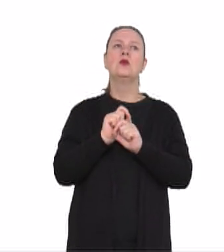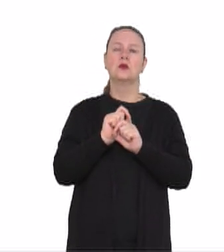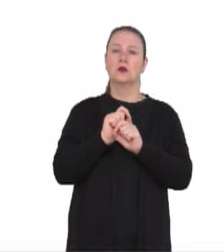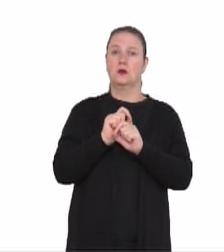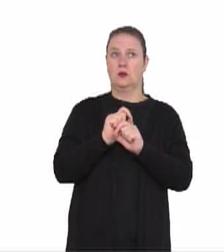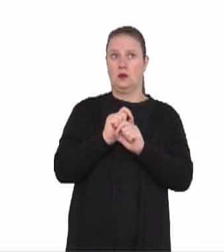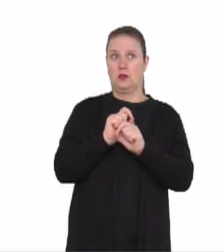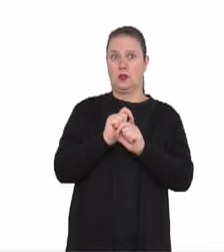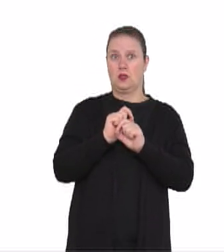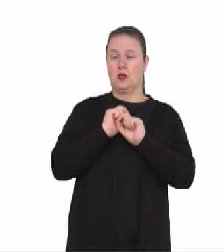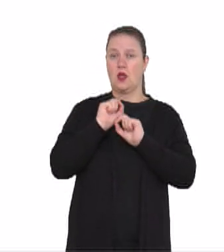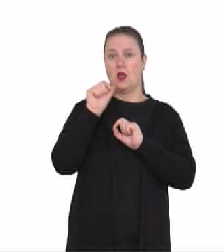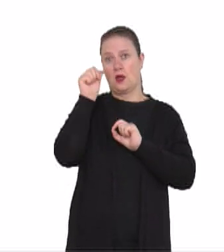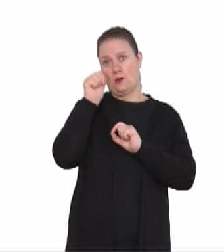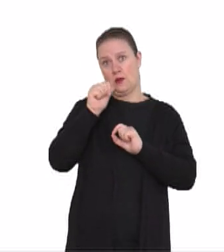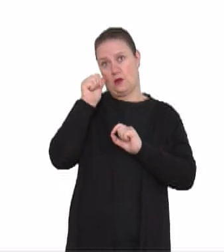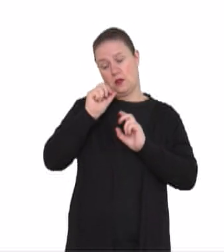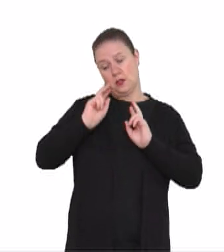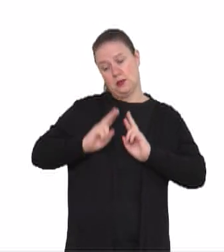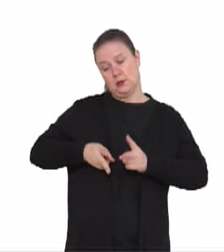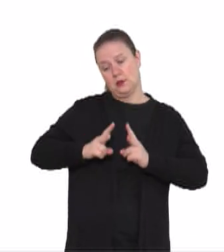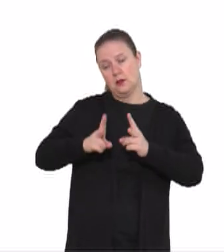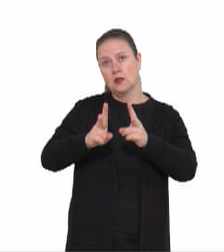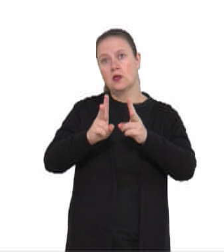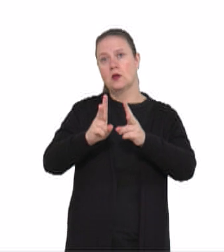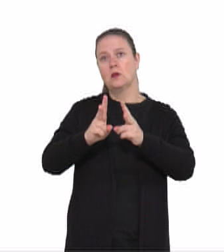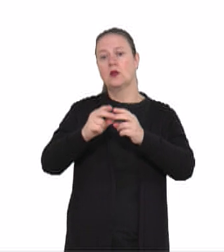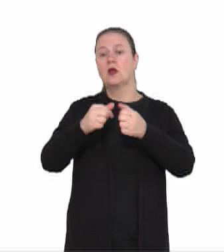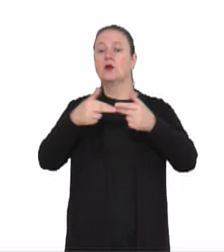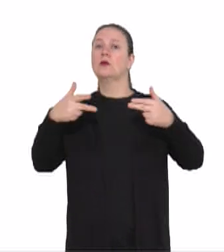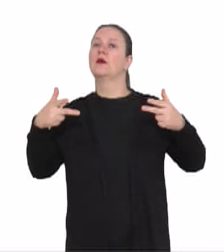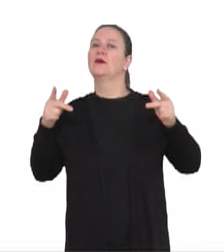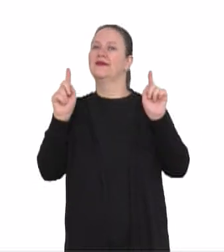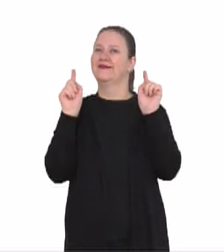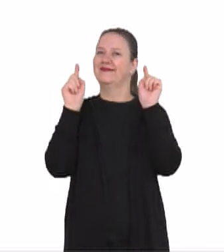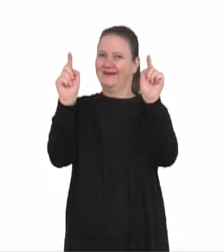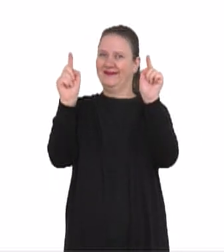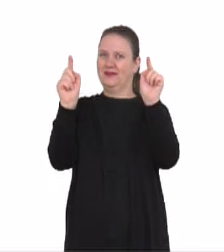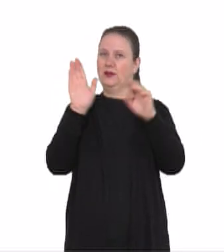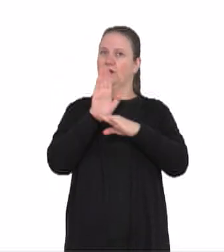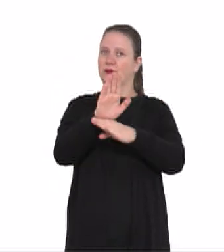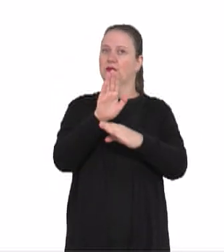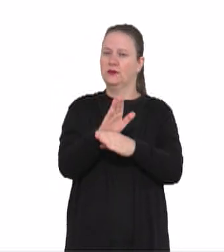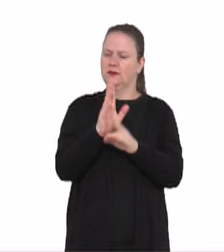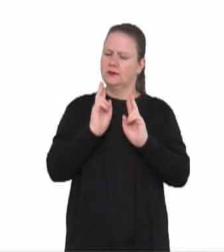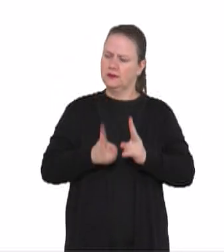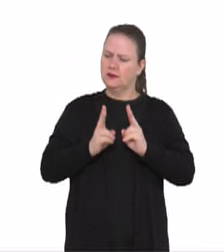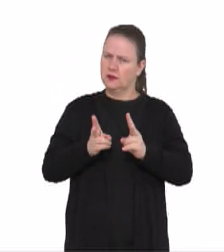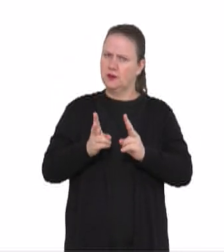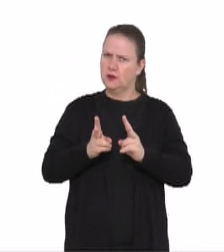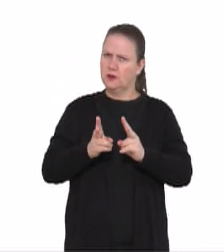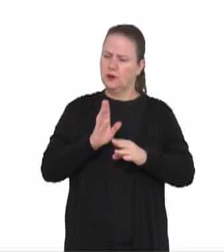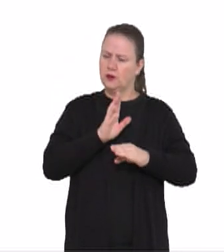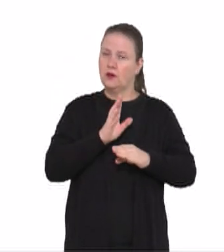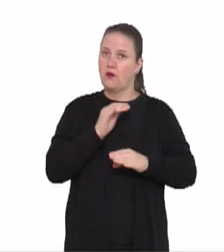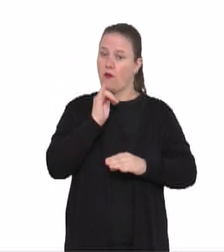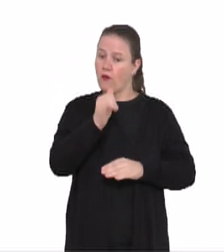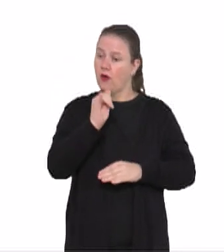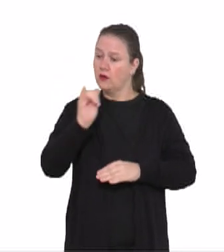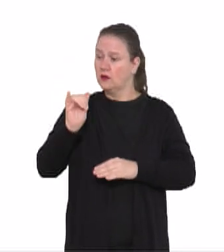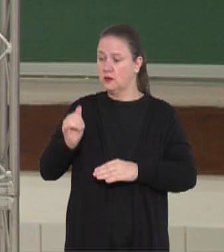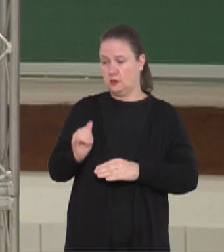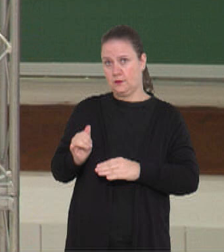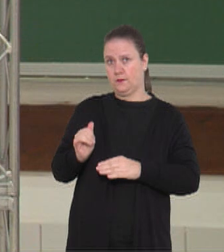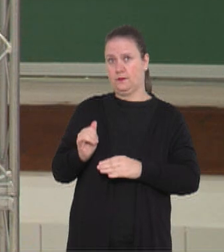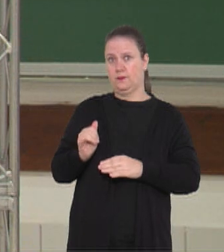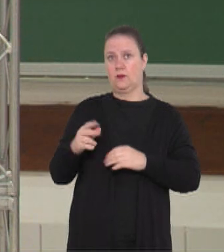a Jane sempre alguma coisa para ajudar e está sempre falando para as pessoas. O que a gente tem aqui? Nós temos o verbo, a